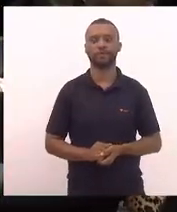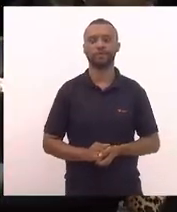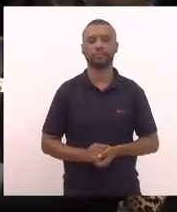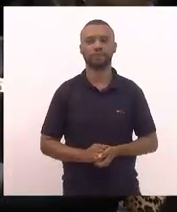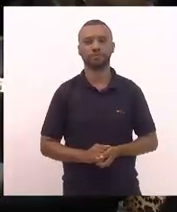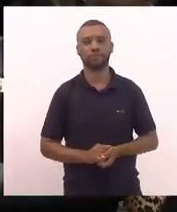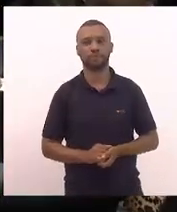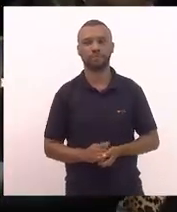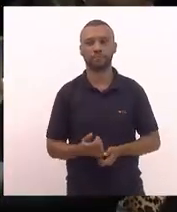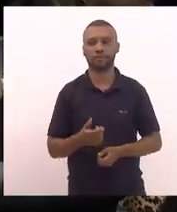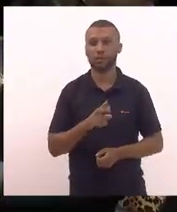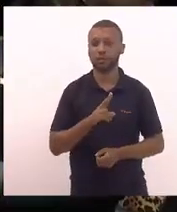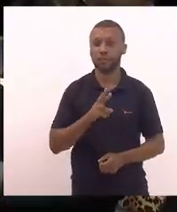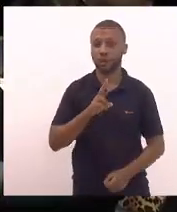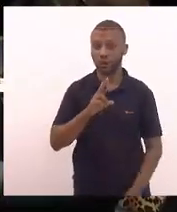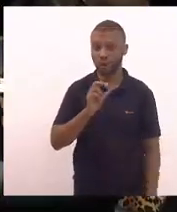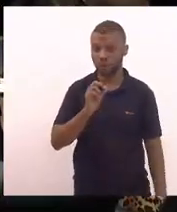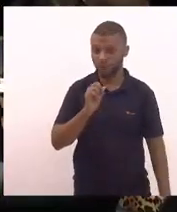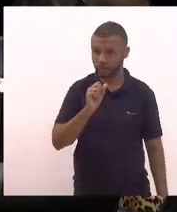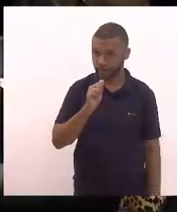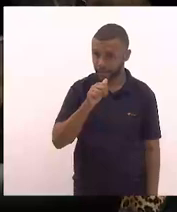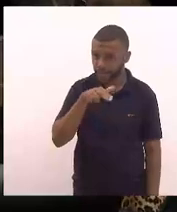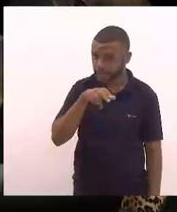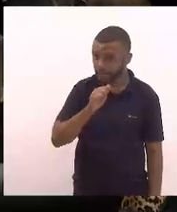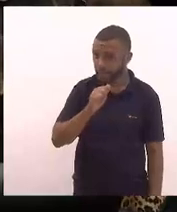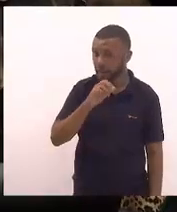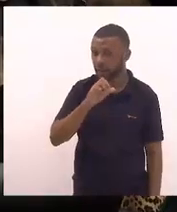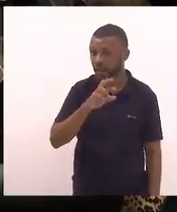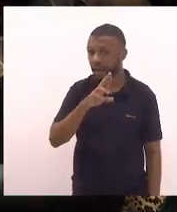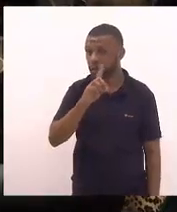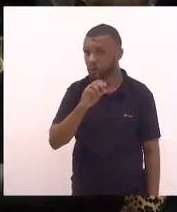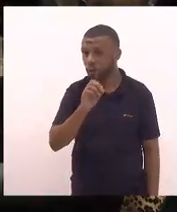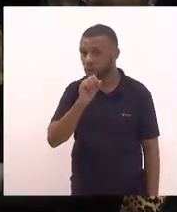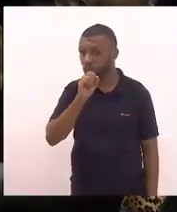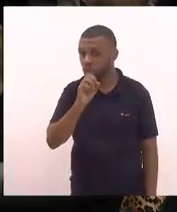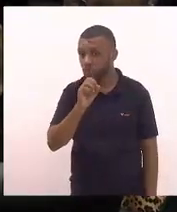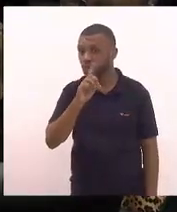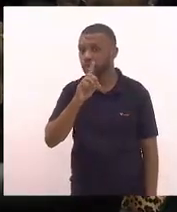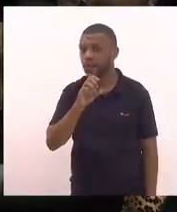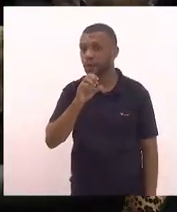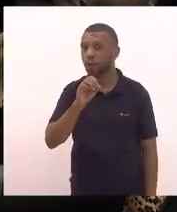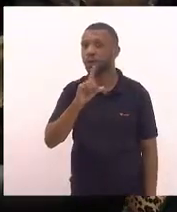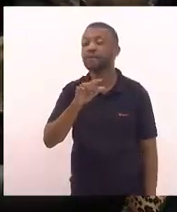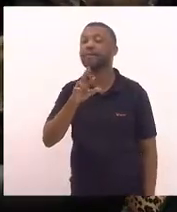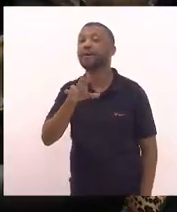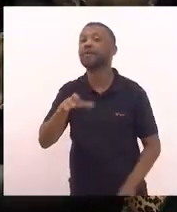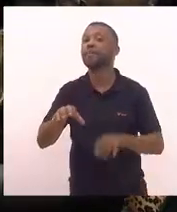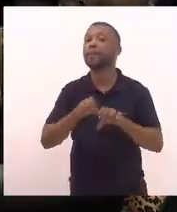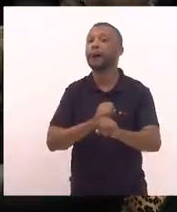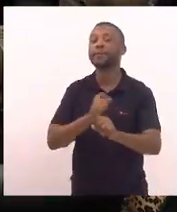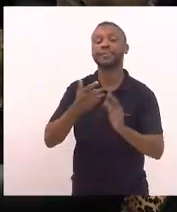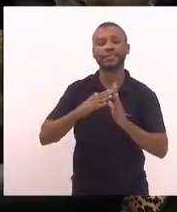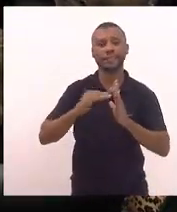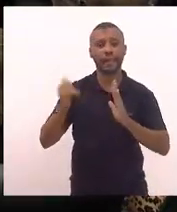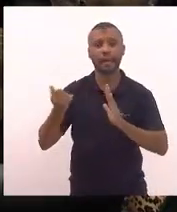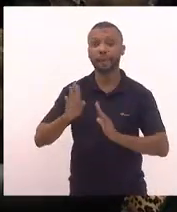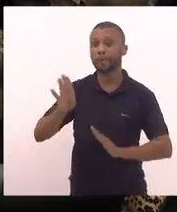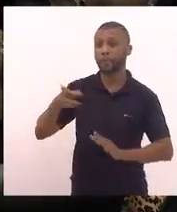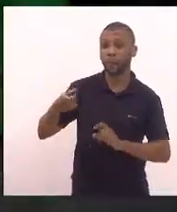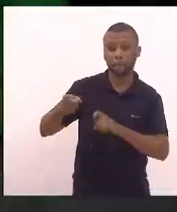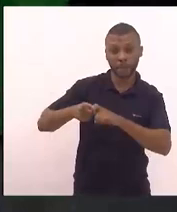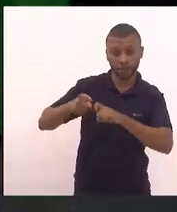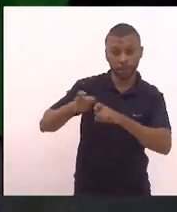Senhora Rosana Cardoso de Oliveira Bento, formada em Estética e Biomedicina, nasceu